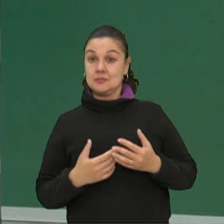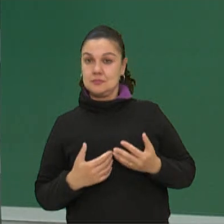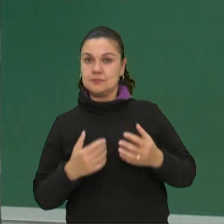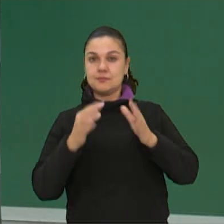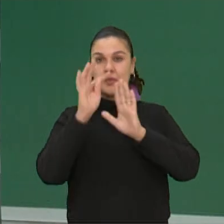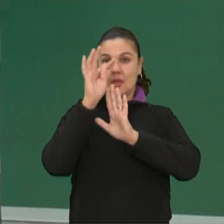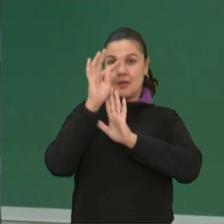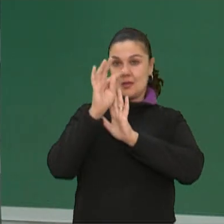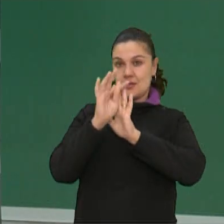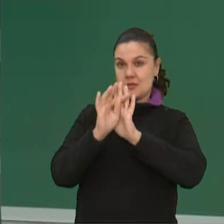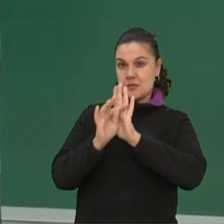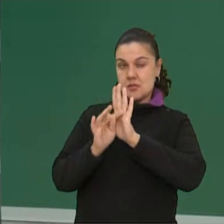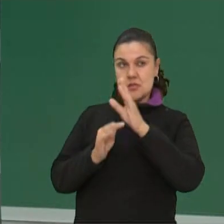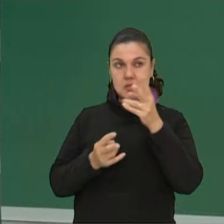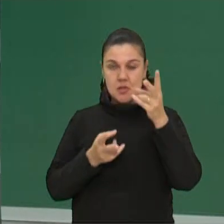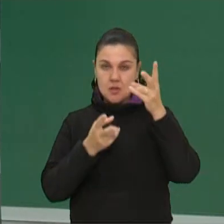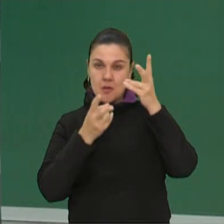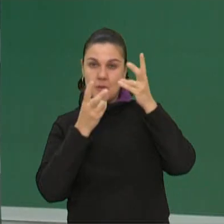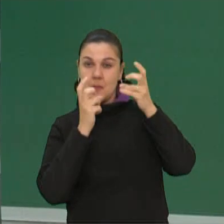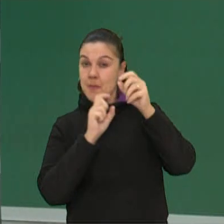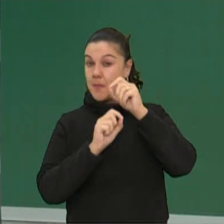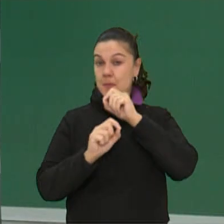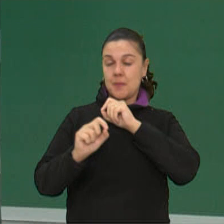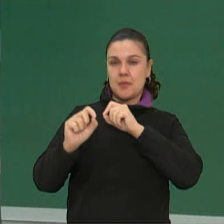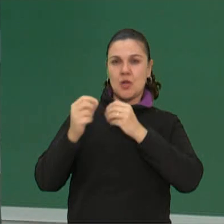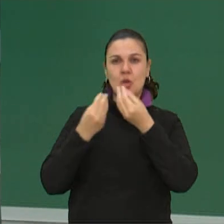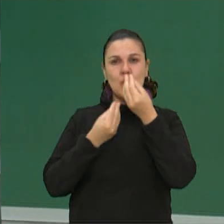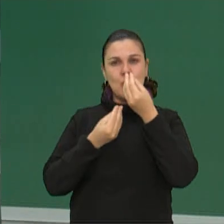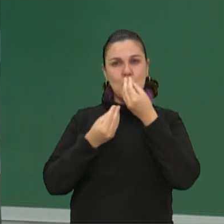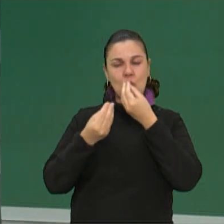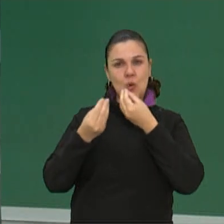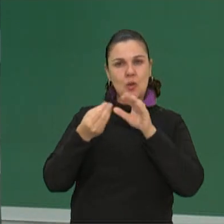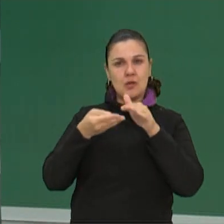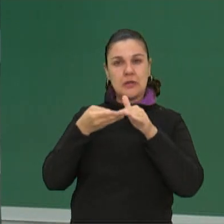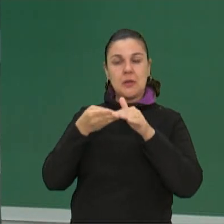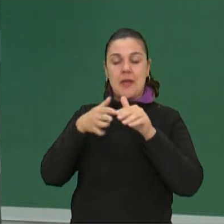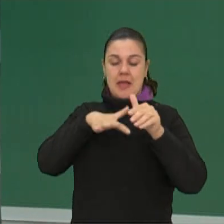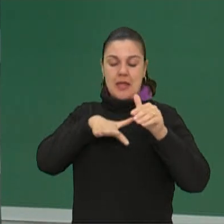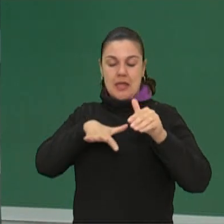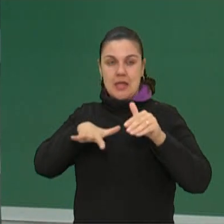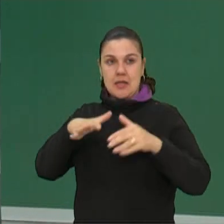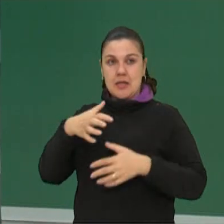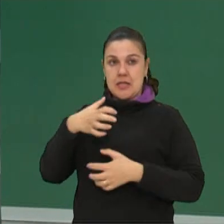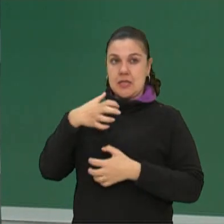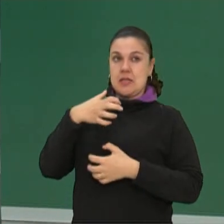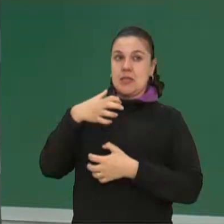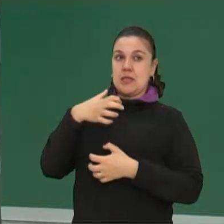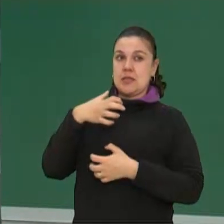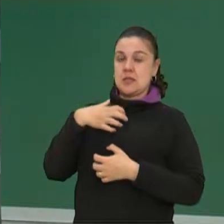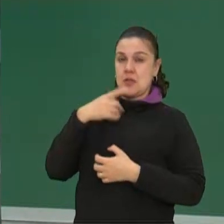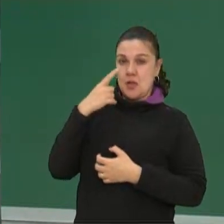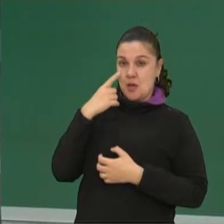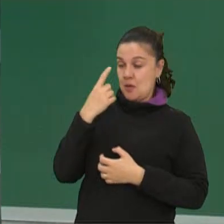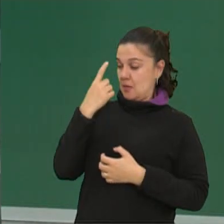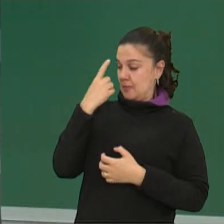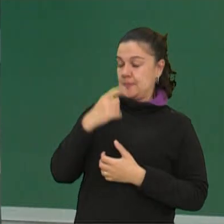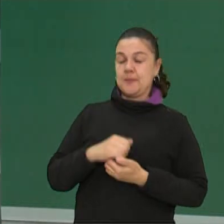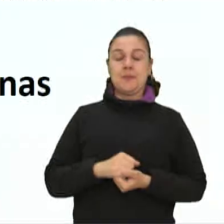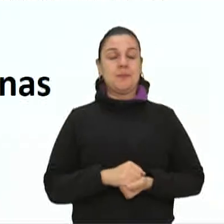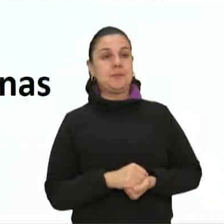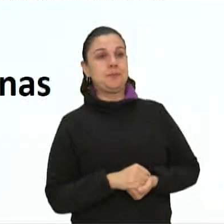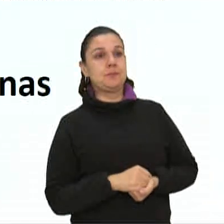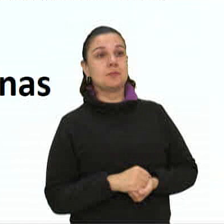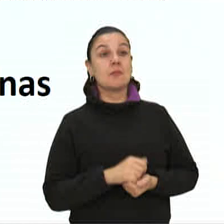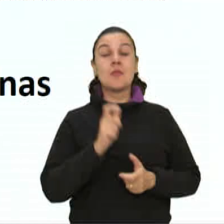Esse texto, você percebeu que ele fala sobre como eram os ares dessa região das Minas. Aliás, acompanha ali, ó.